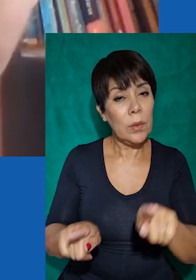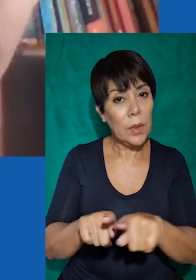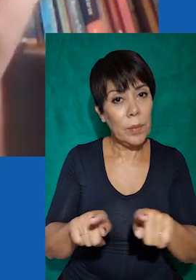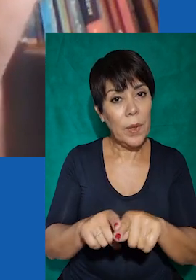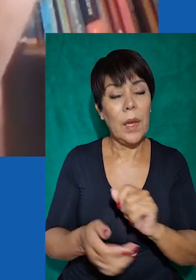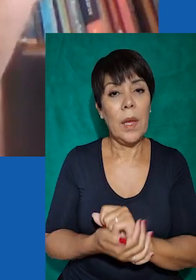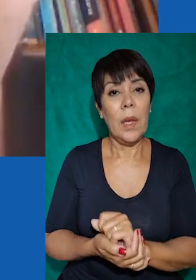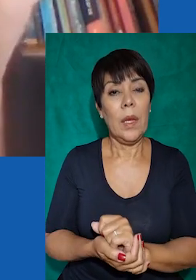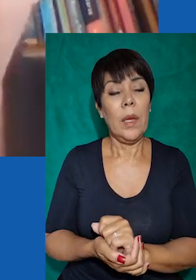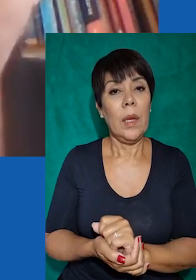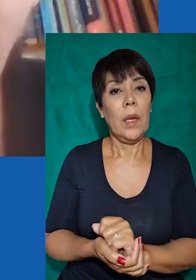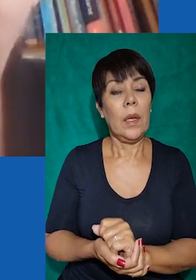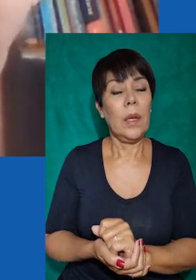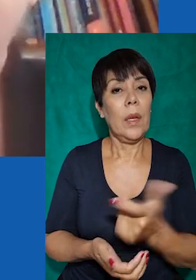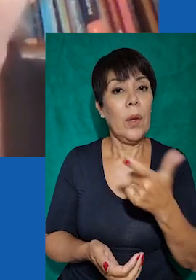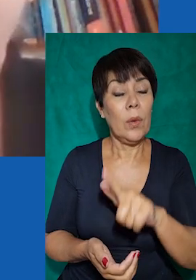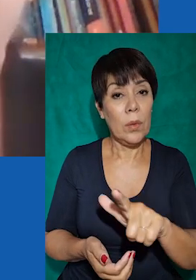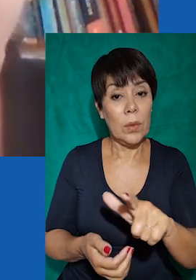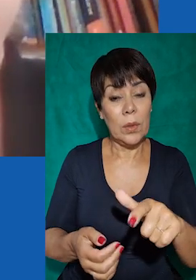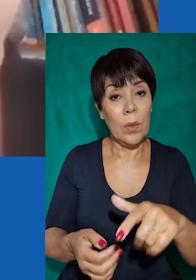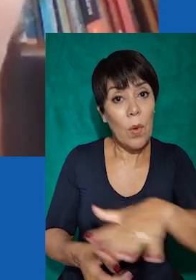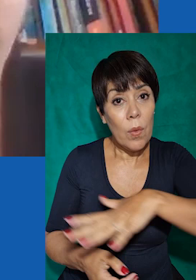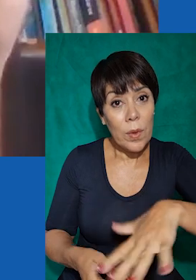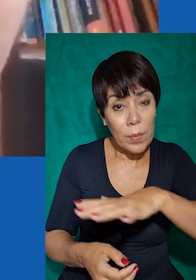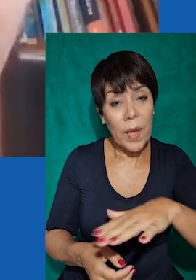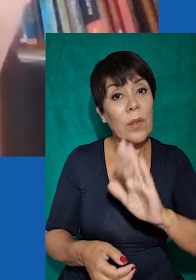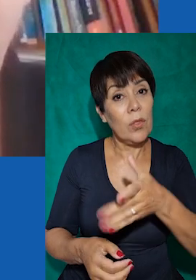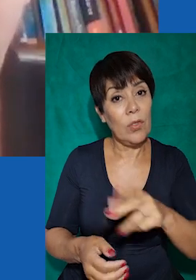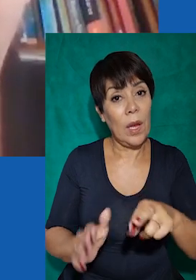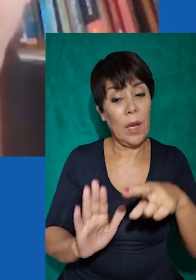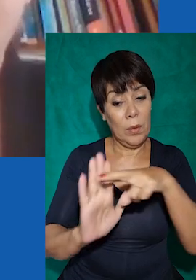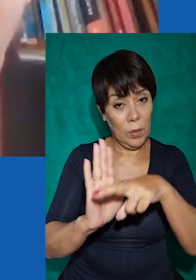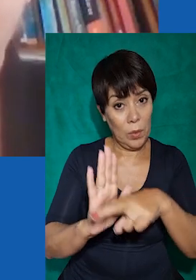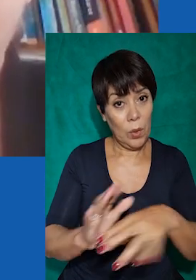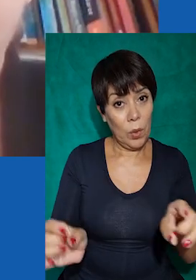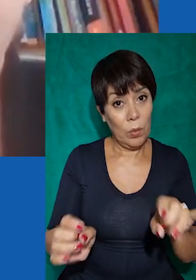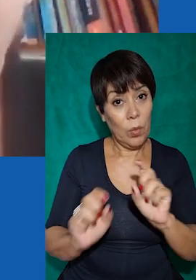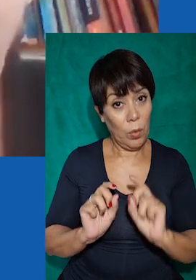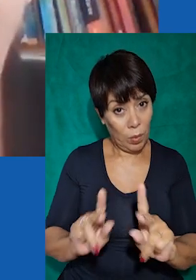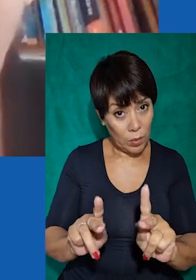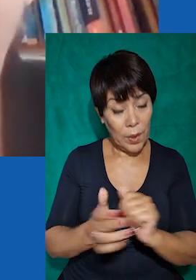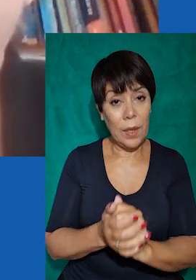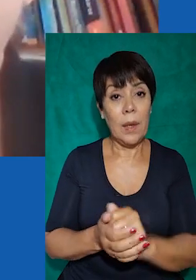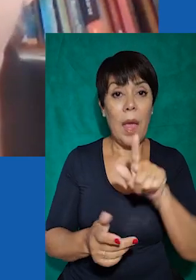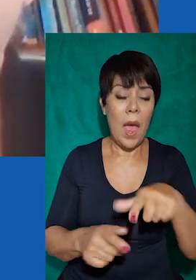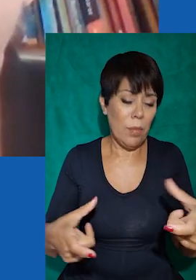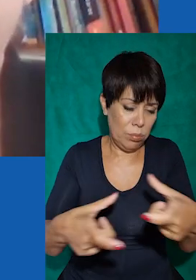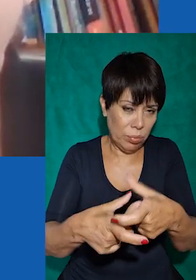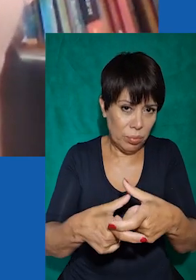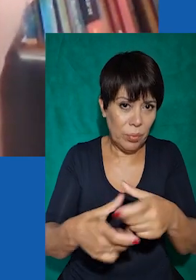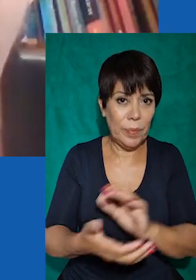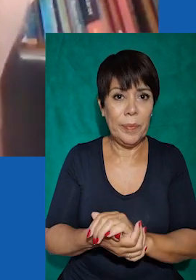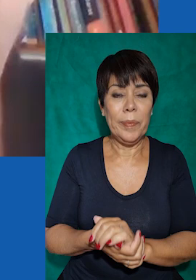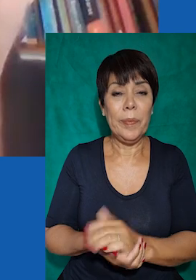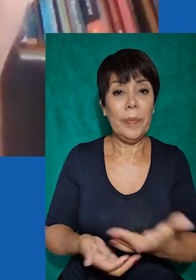também, de Guatemi-Peguá, que foi, essa estava totalmente regularizada, né? É pequena,